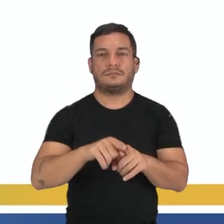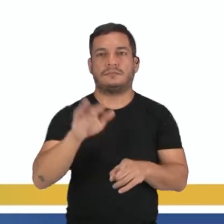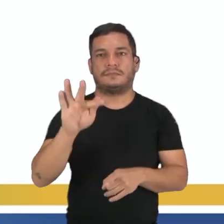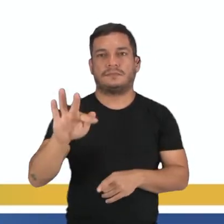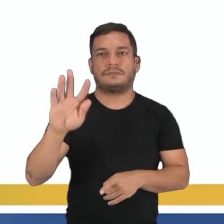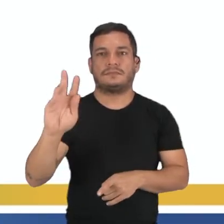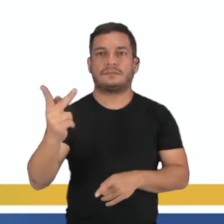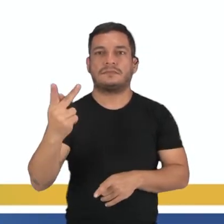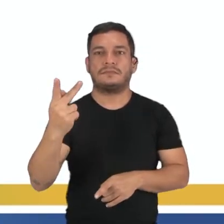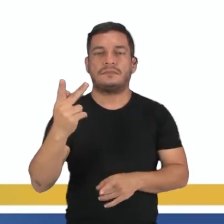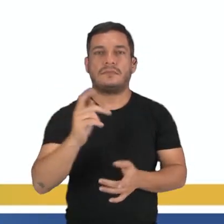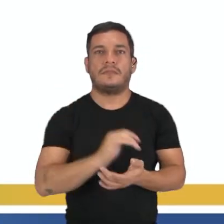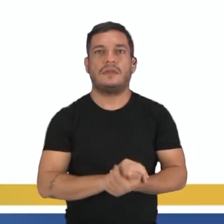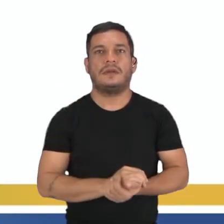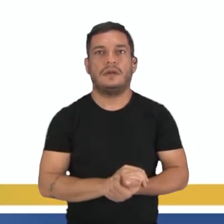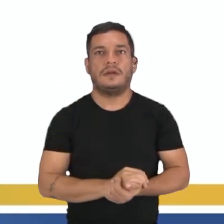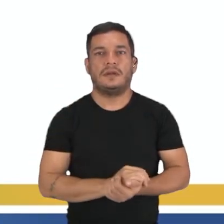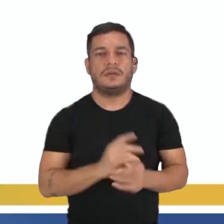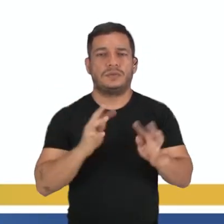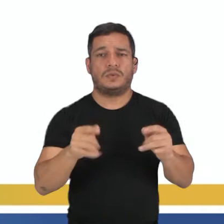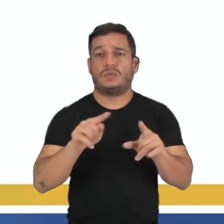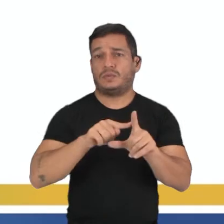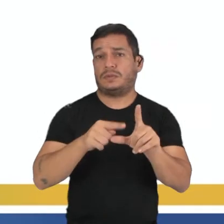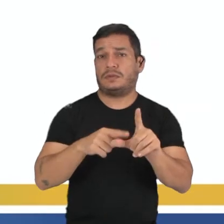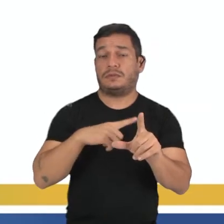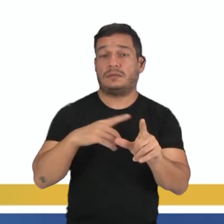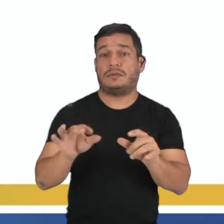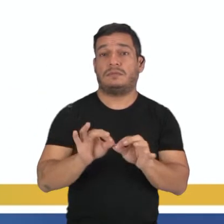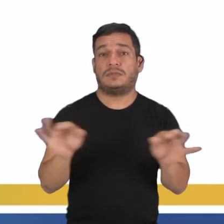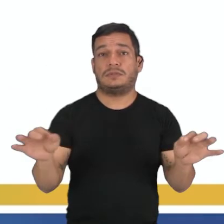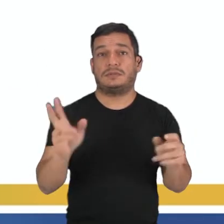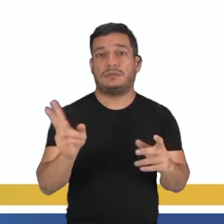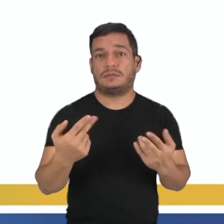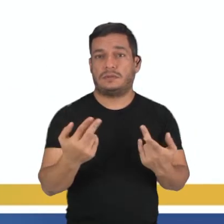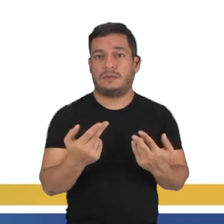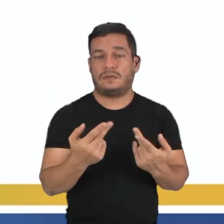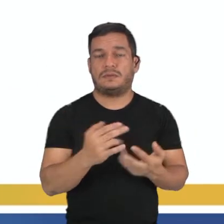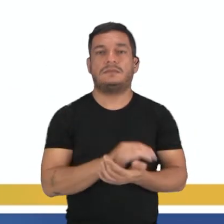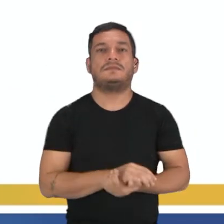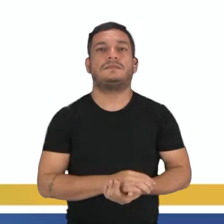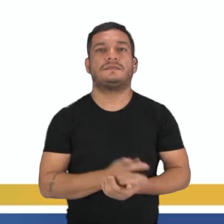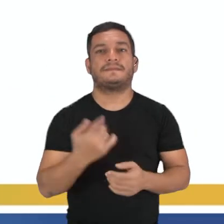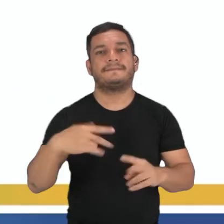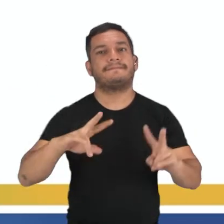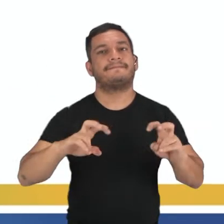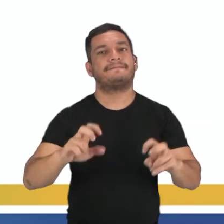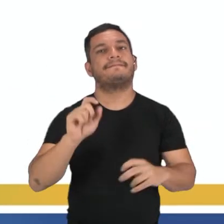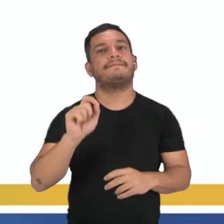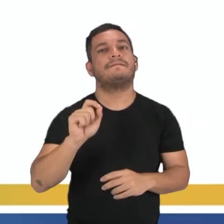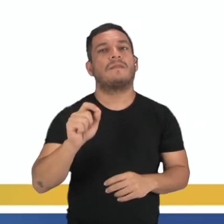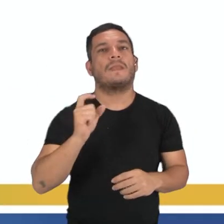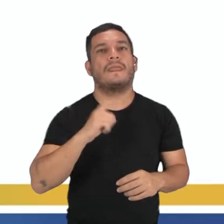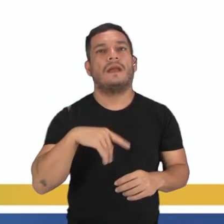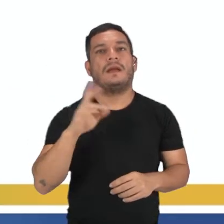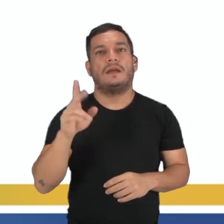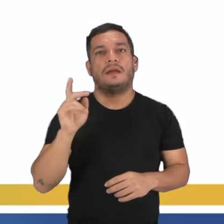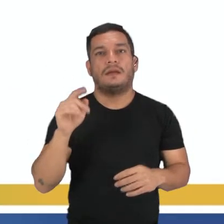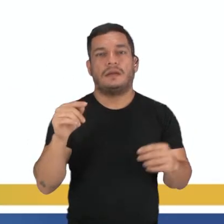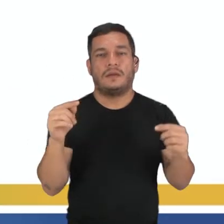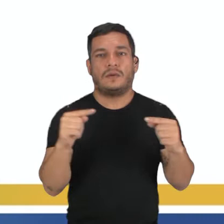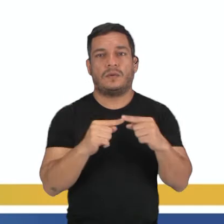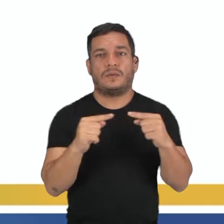F e H, né? Então, todos esses ângulos, eles vão ter medidas iguais. Então, observe que nesse caso, os pares de